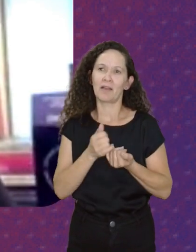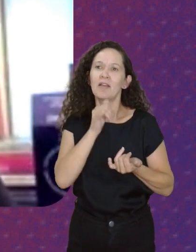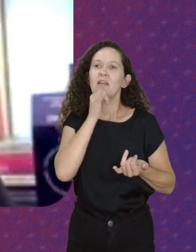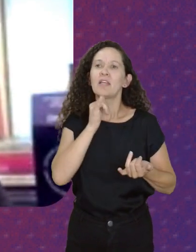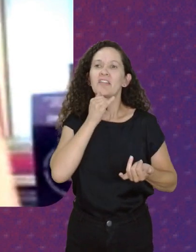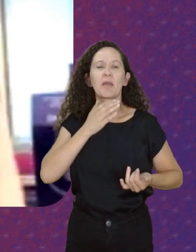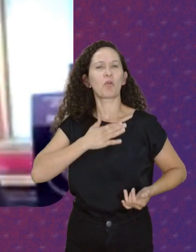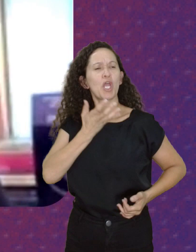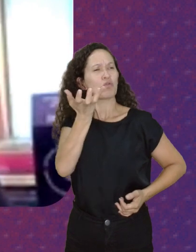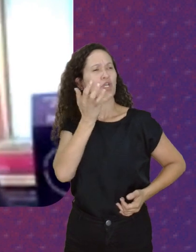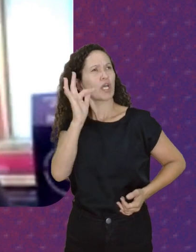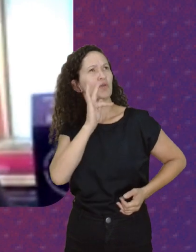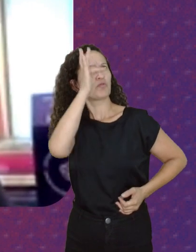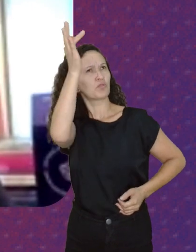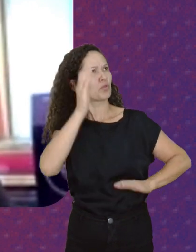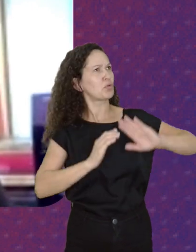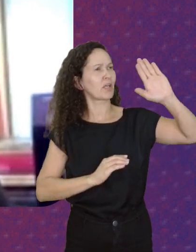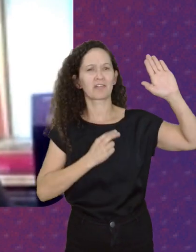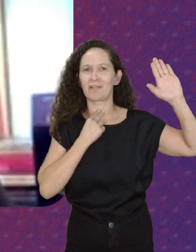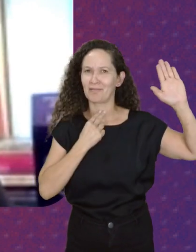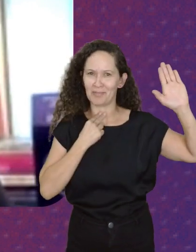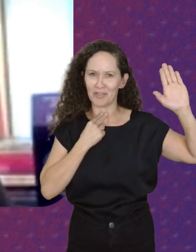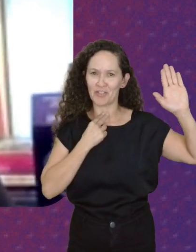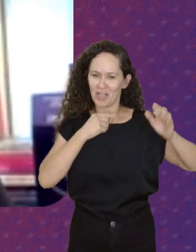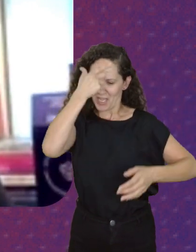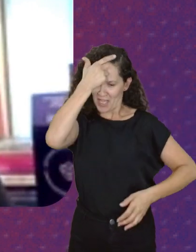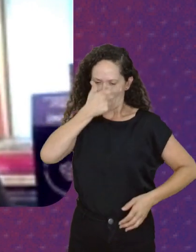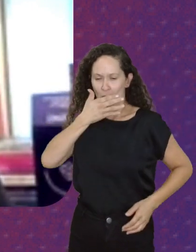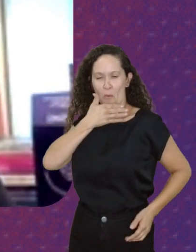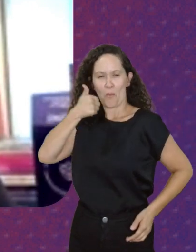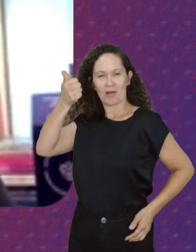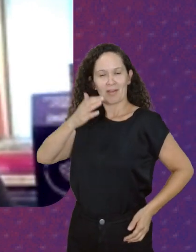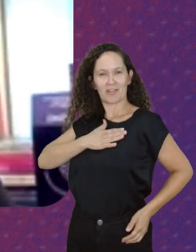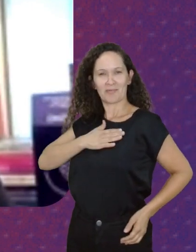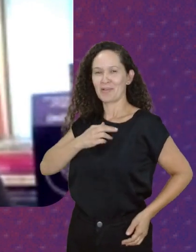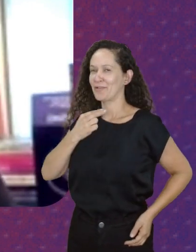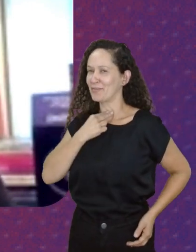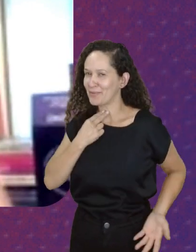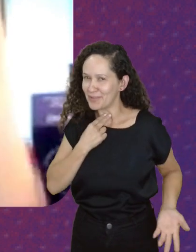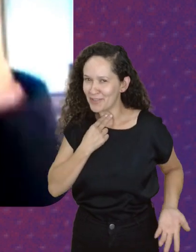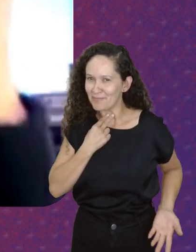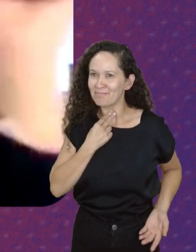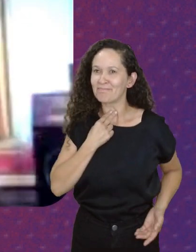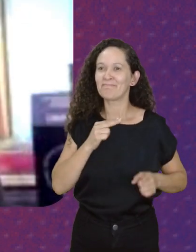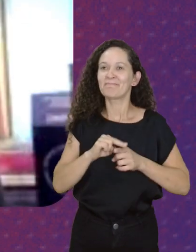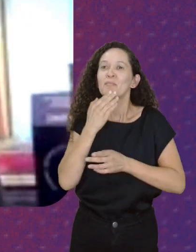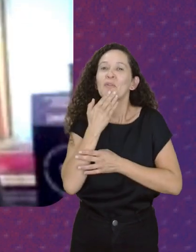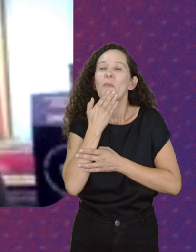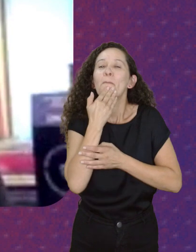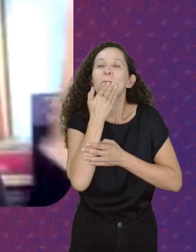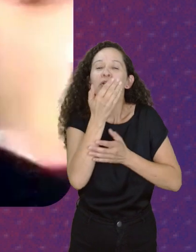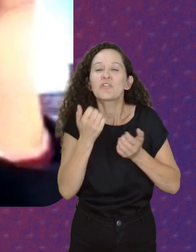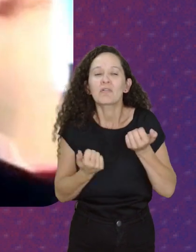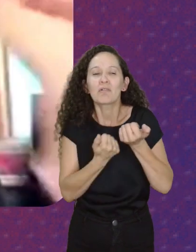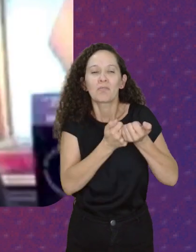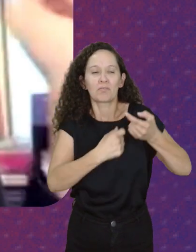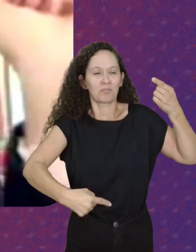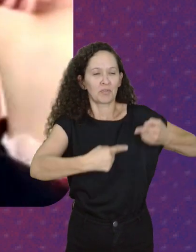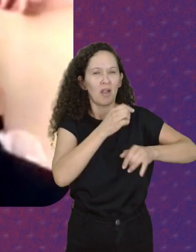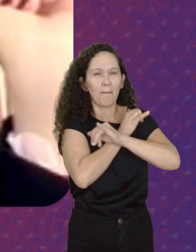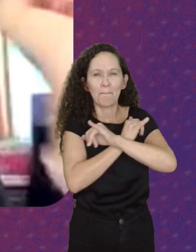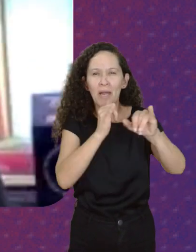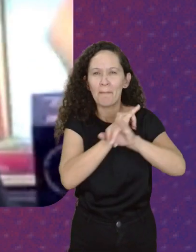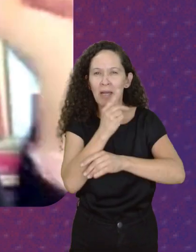candidatura, a exaltação de qualidades pessoais das pré-candidatas, o pedido de apoio político e a divulgação